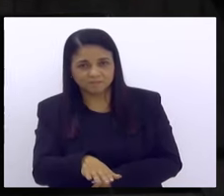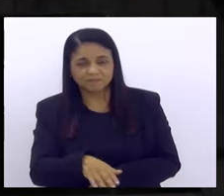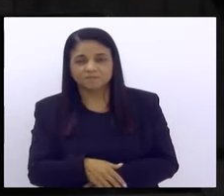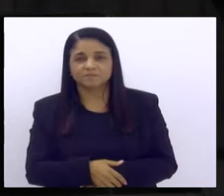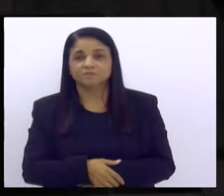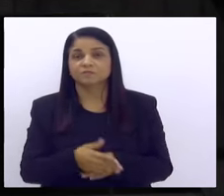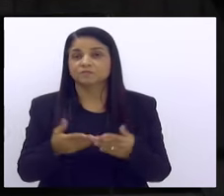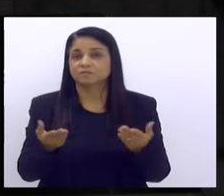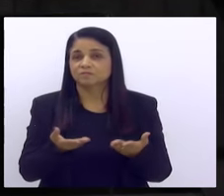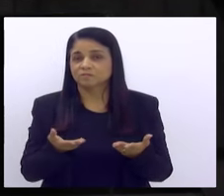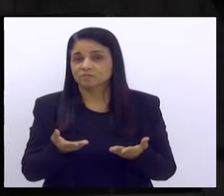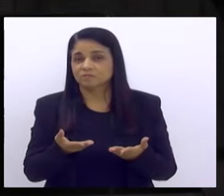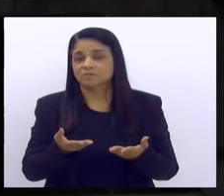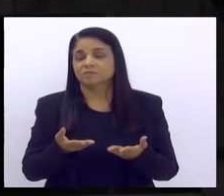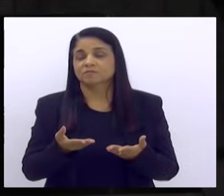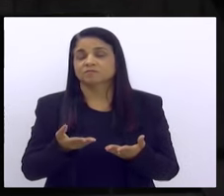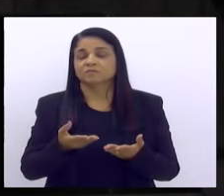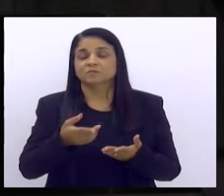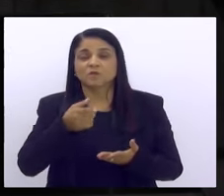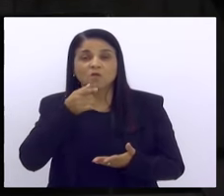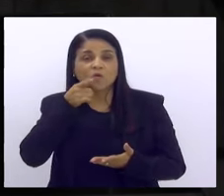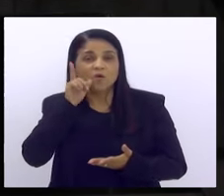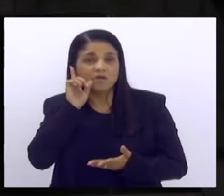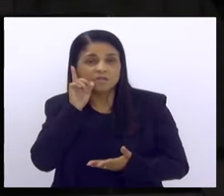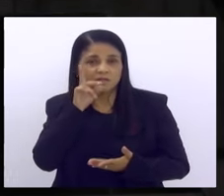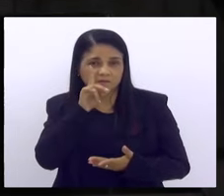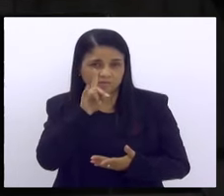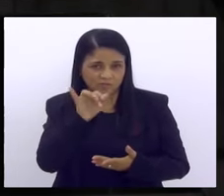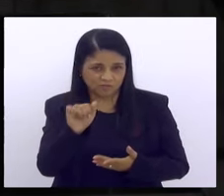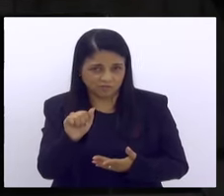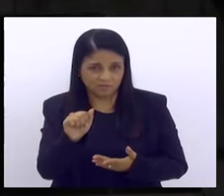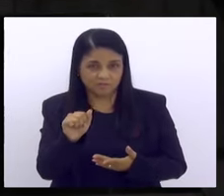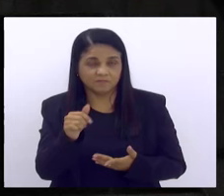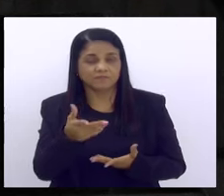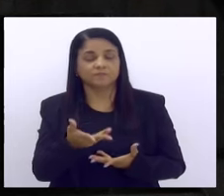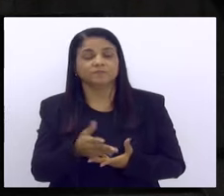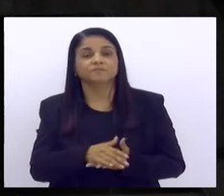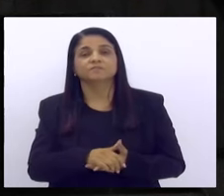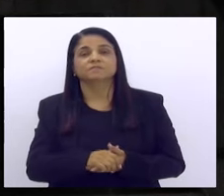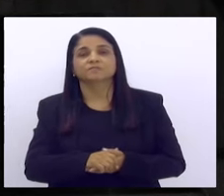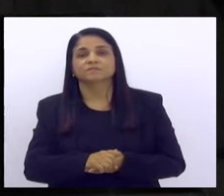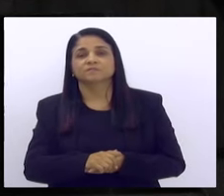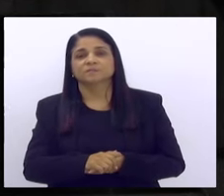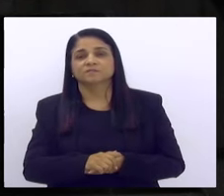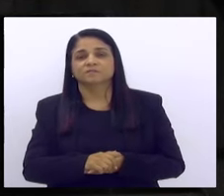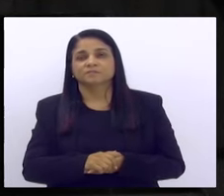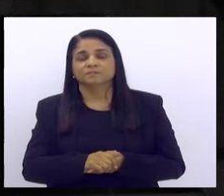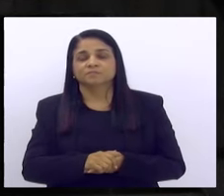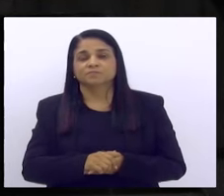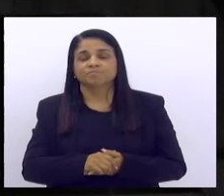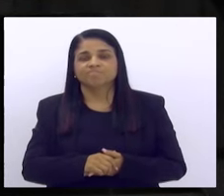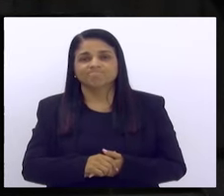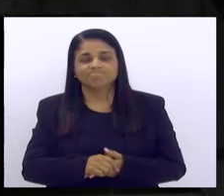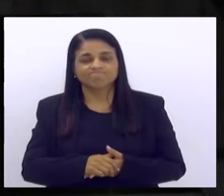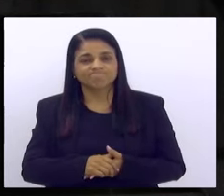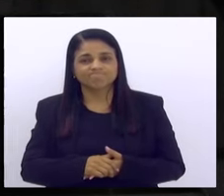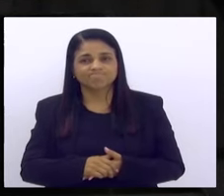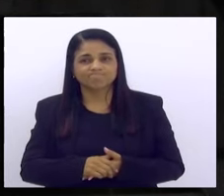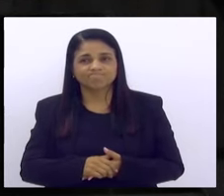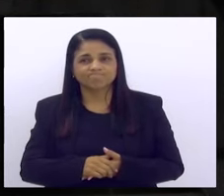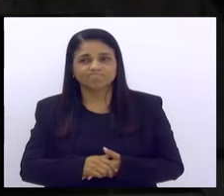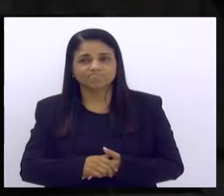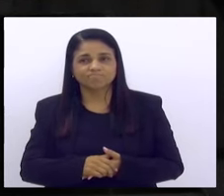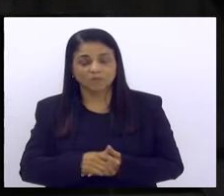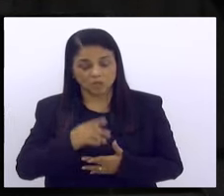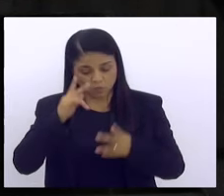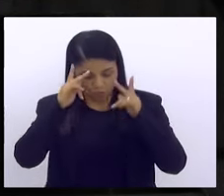No dia de ontem, senhor presidente, eu tive o desprazer de, como